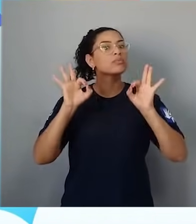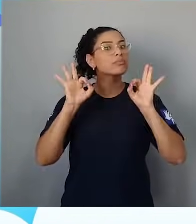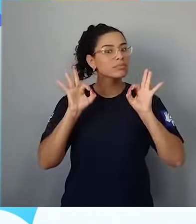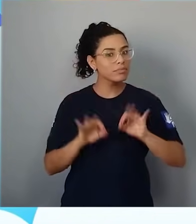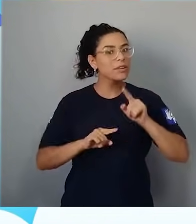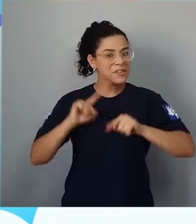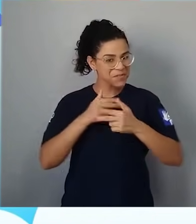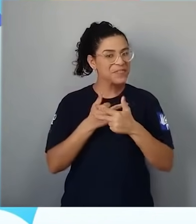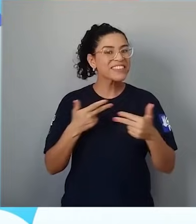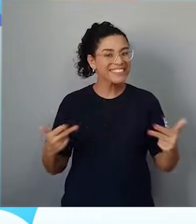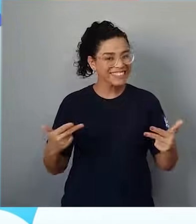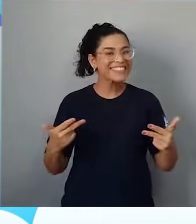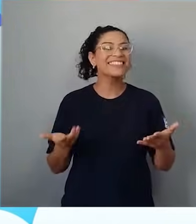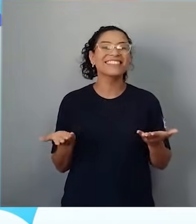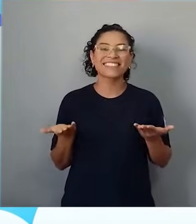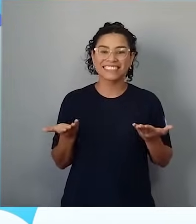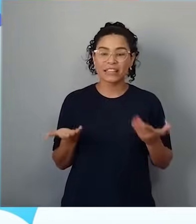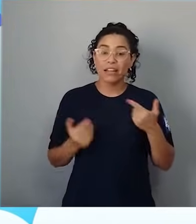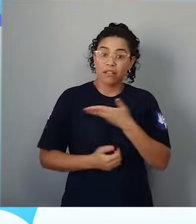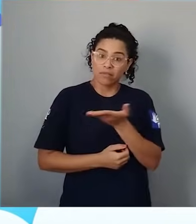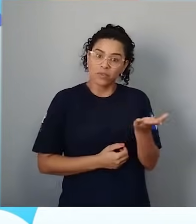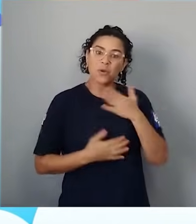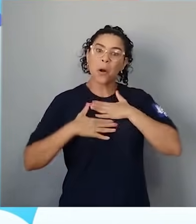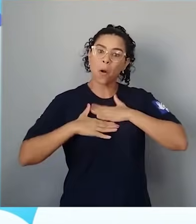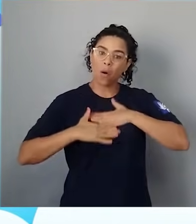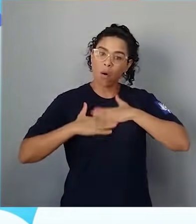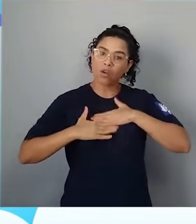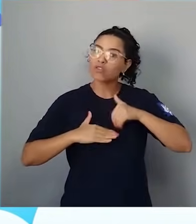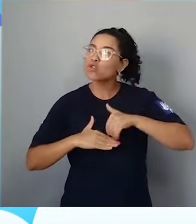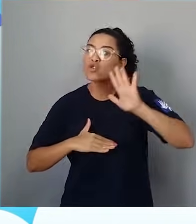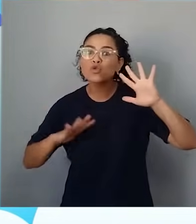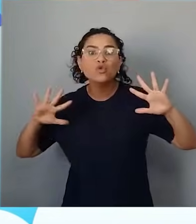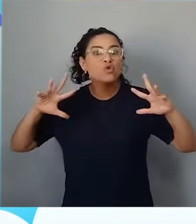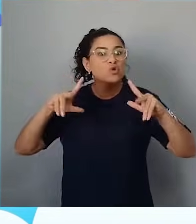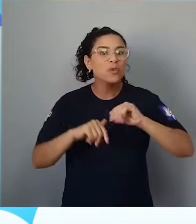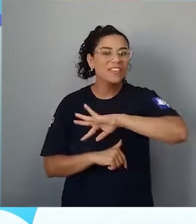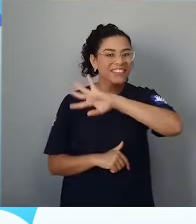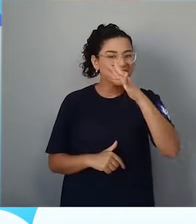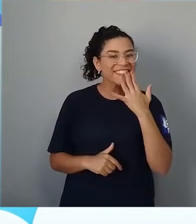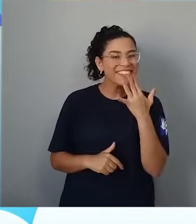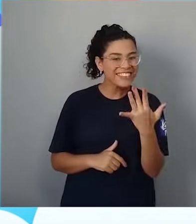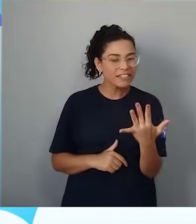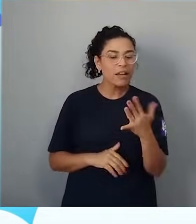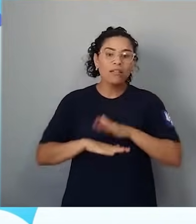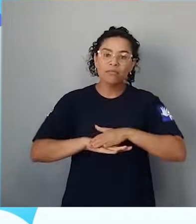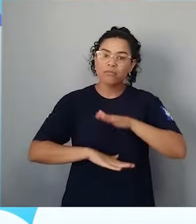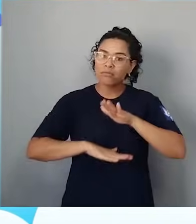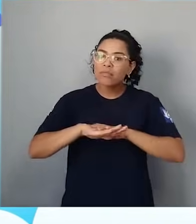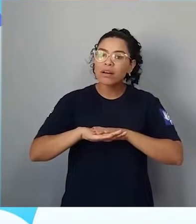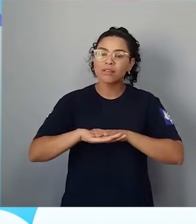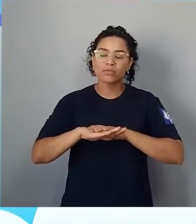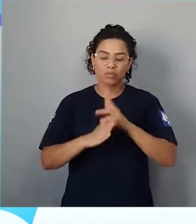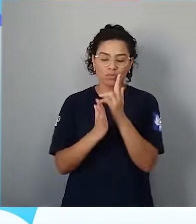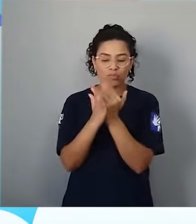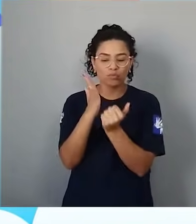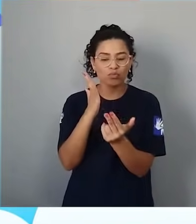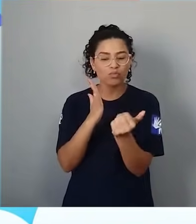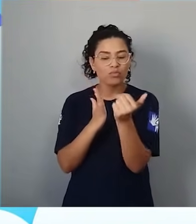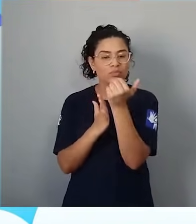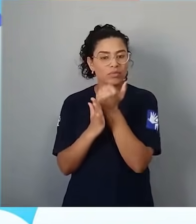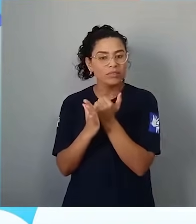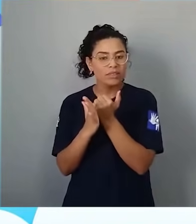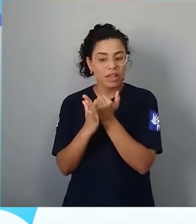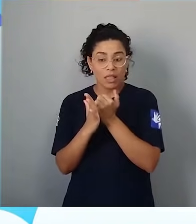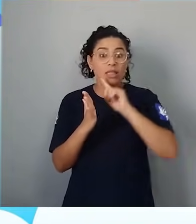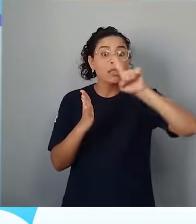Ah, mas se você, assim como eu, gosta de todas as cores, vou deixar um desafio para você. Faça um desenho e pinte com as